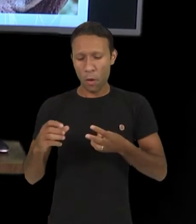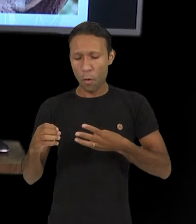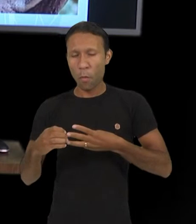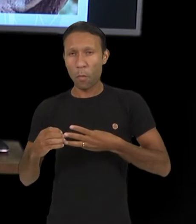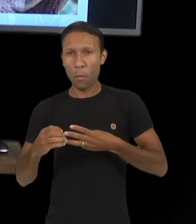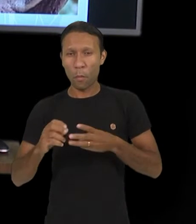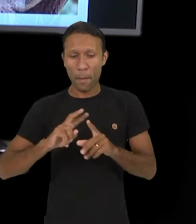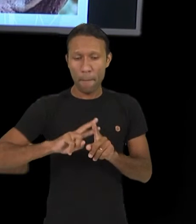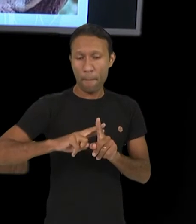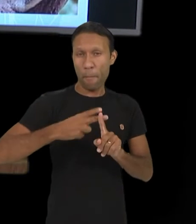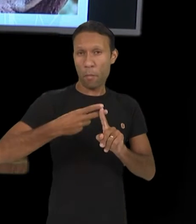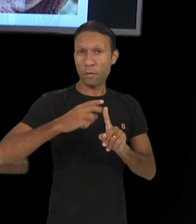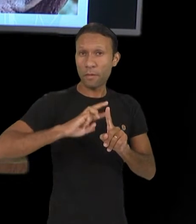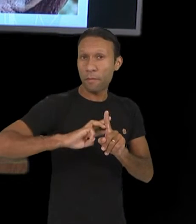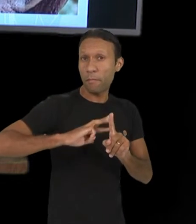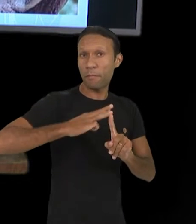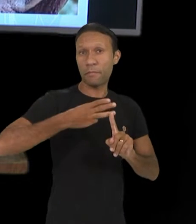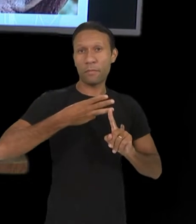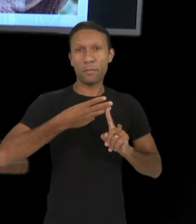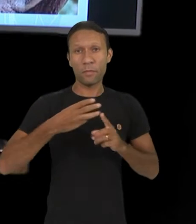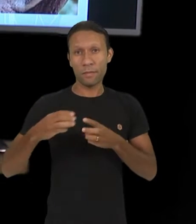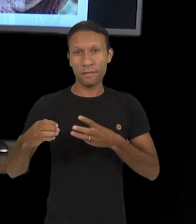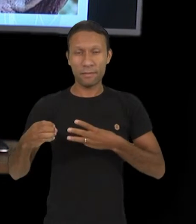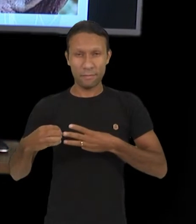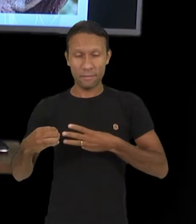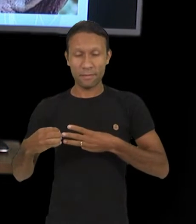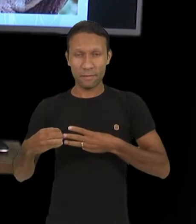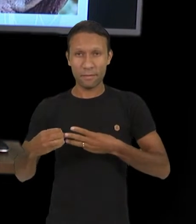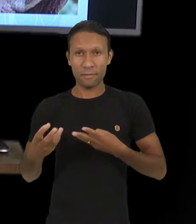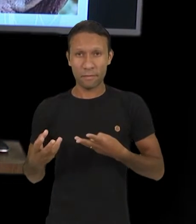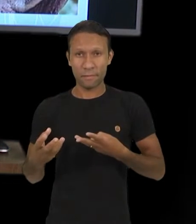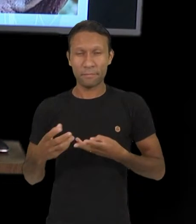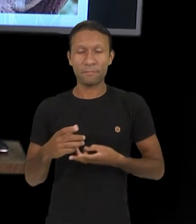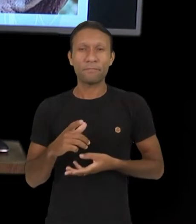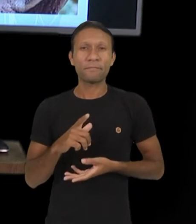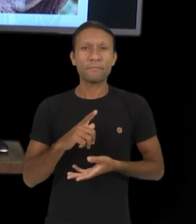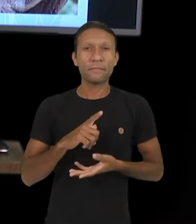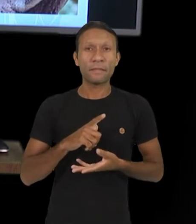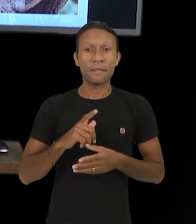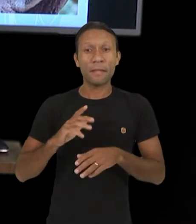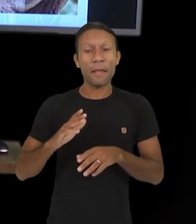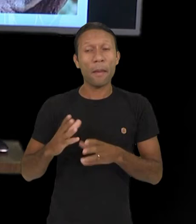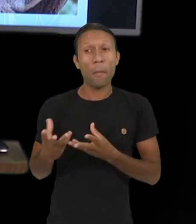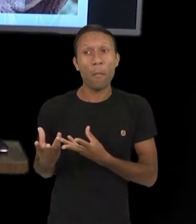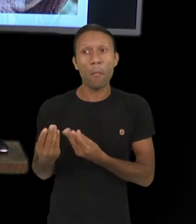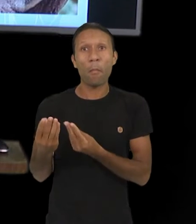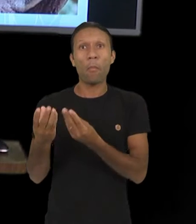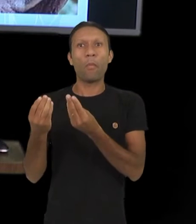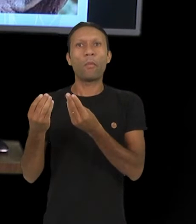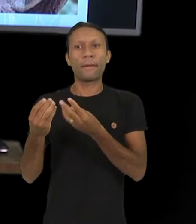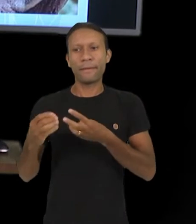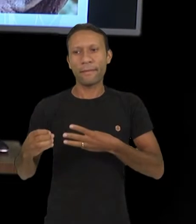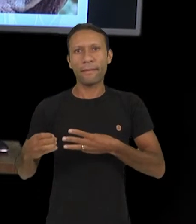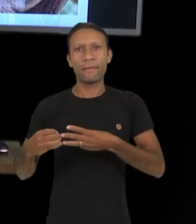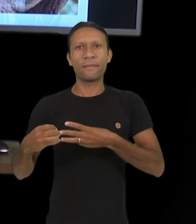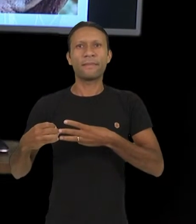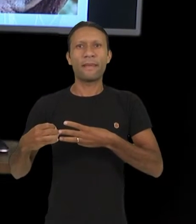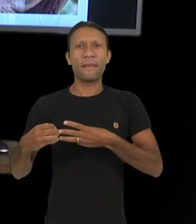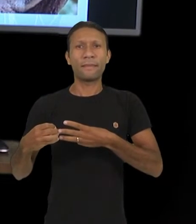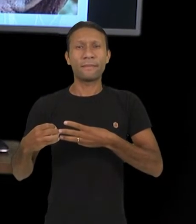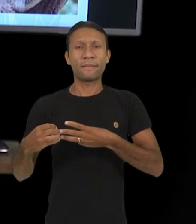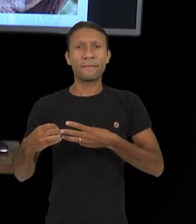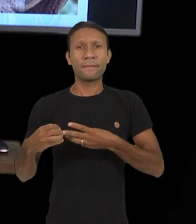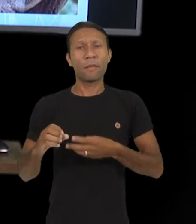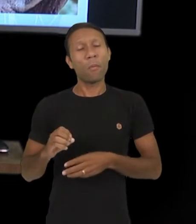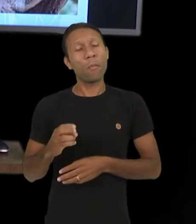organismos multi e pluricelulares, tá? Organismos que têm muitas células